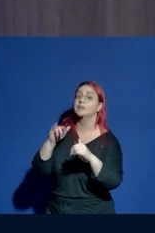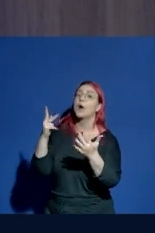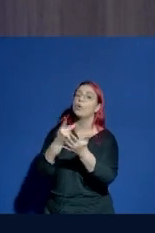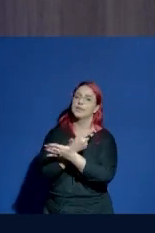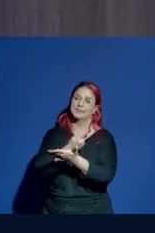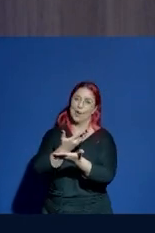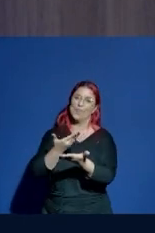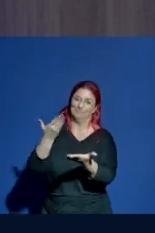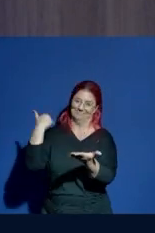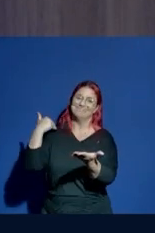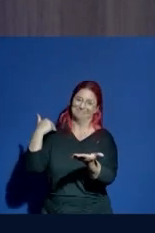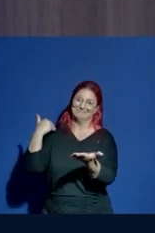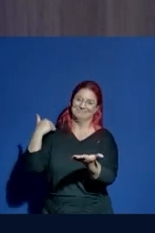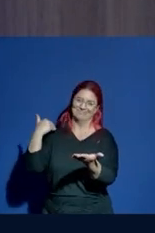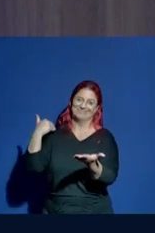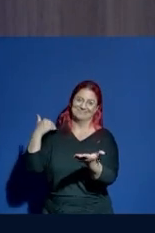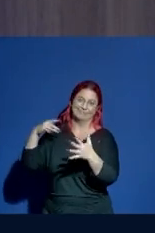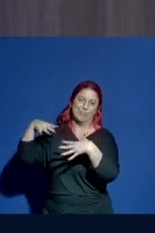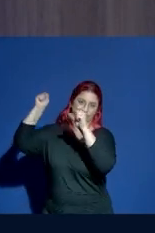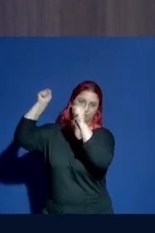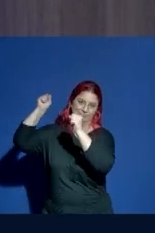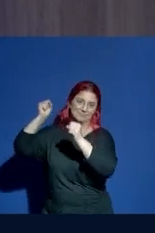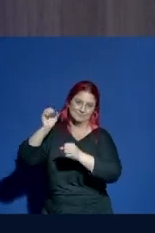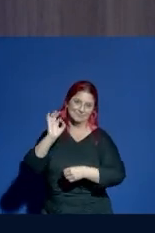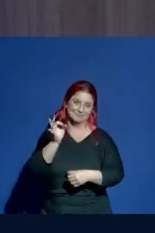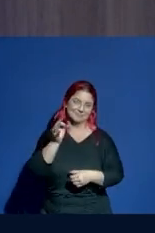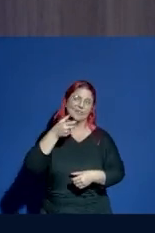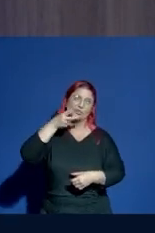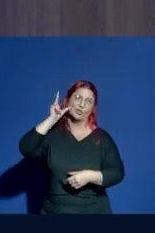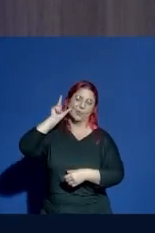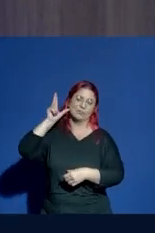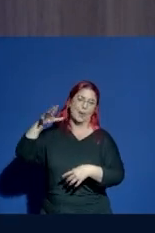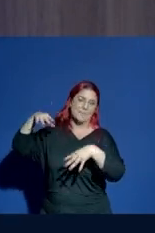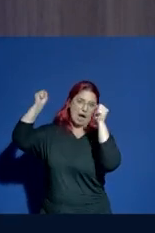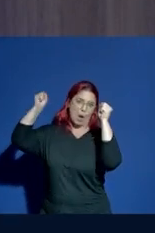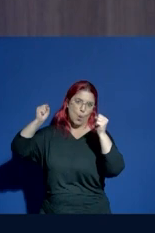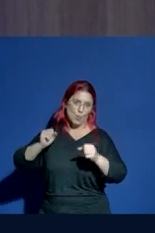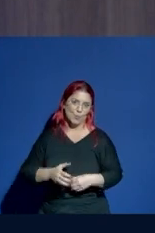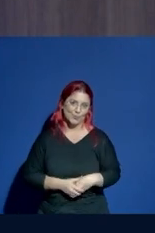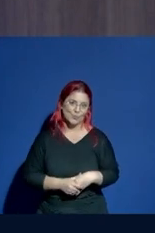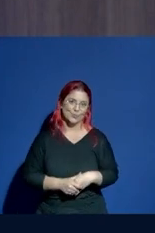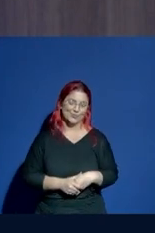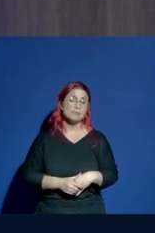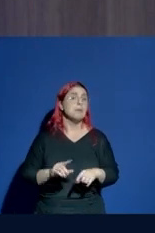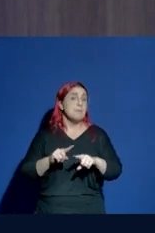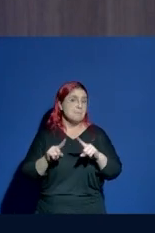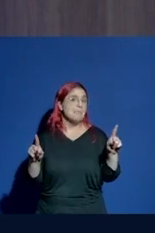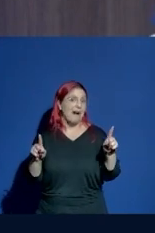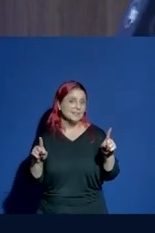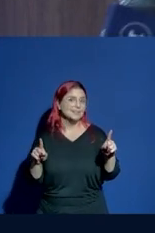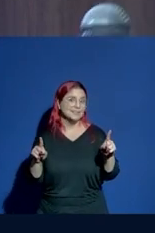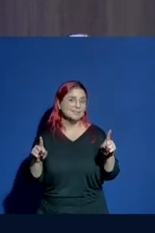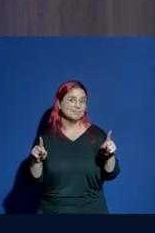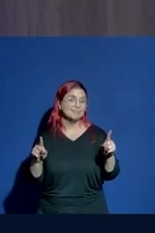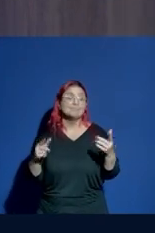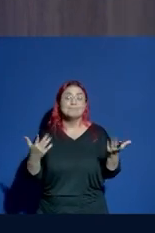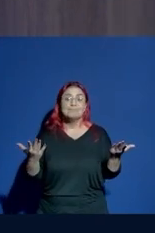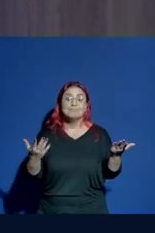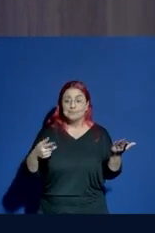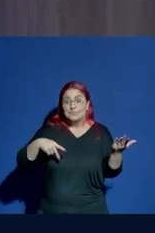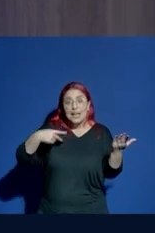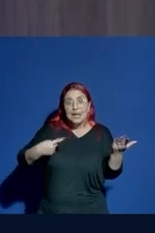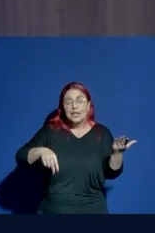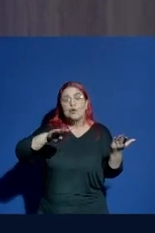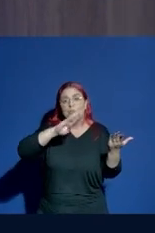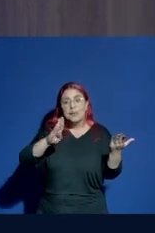específico inusitado e triste que aconteceu ontem mas o Brasil nós estamos destravando com